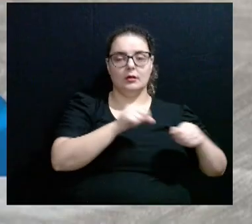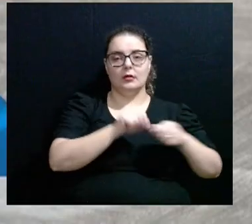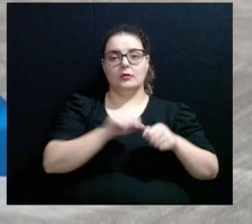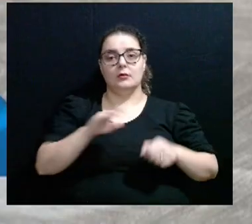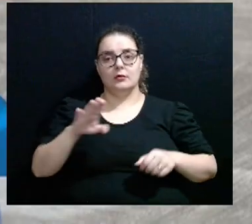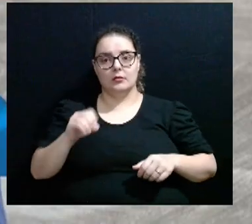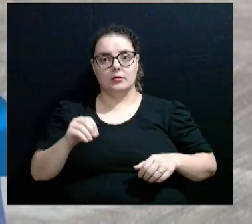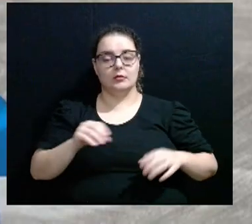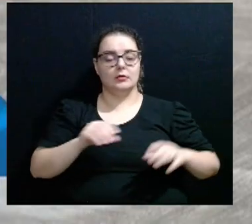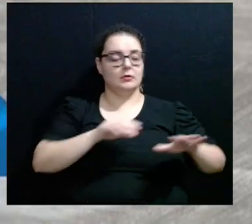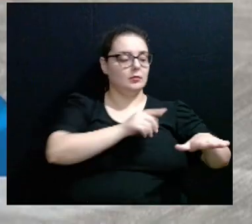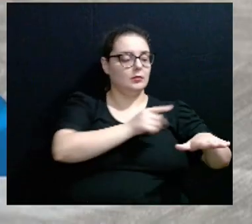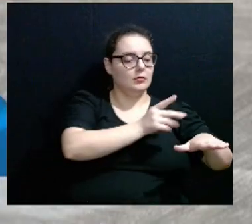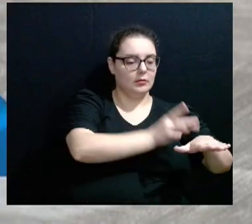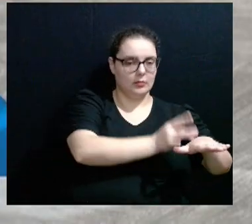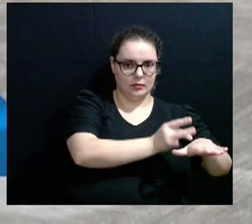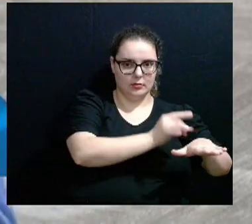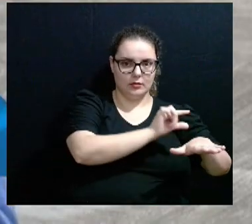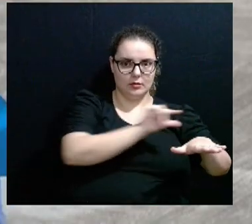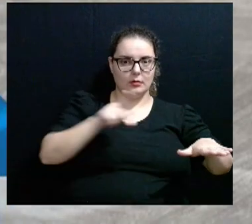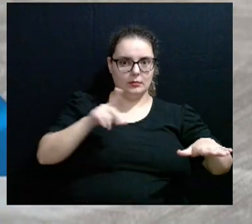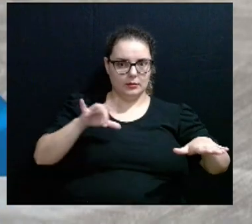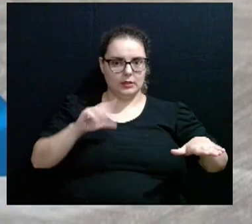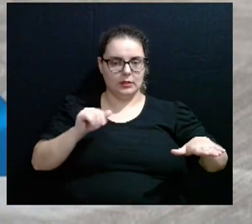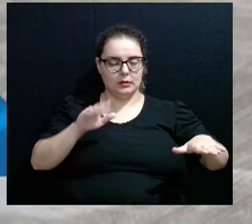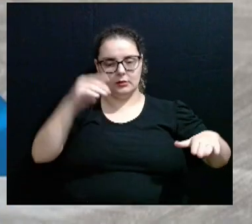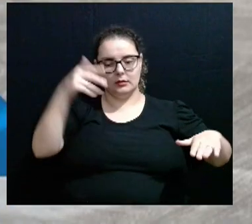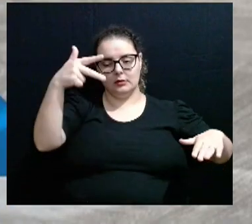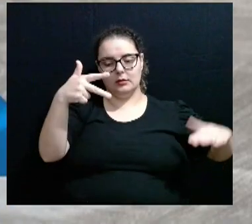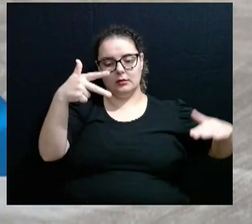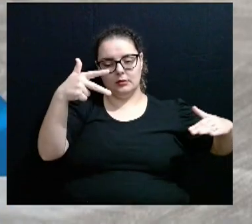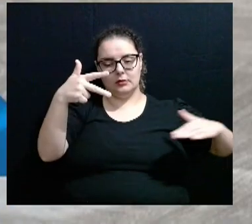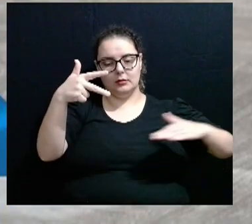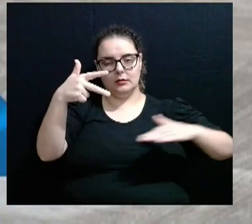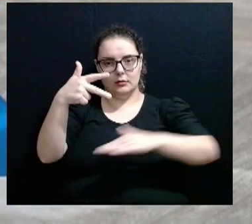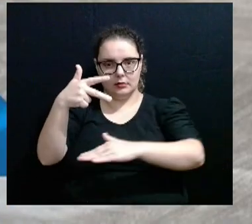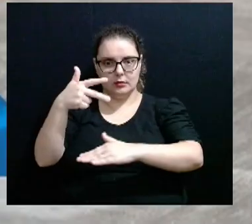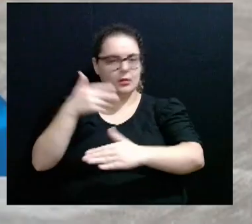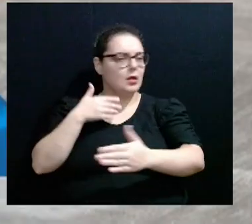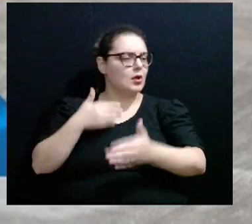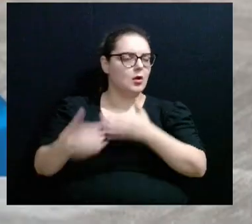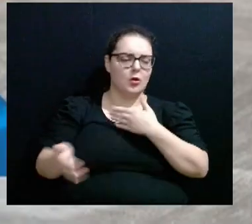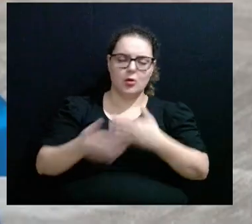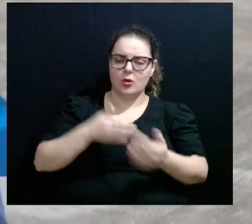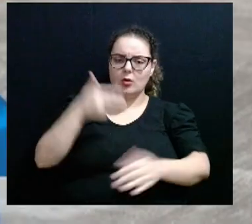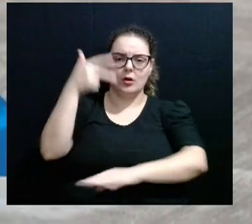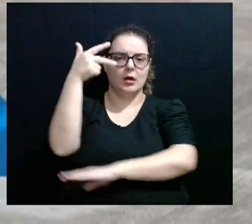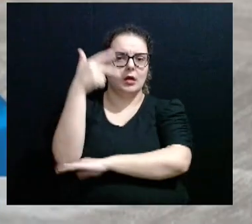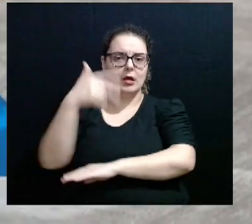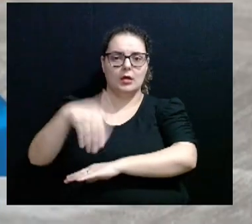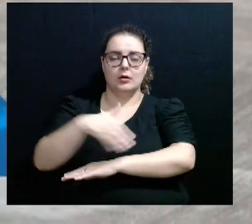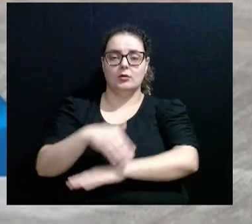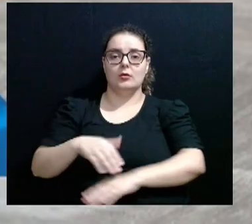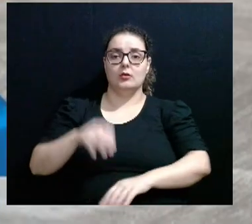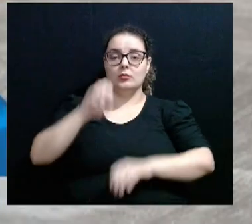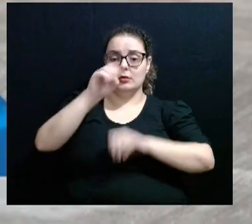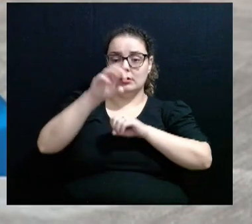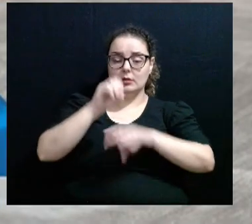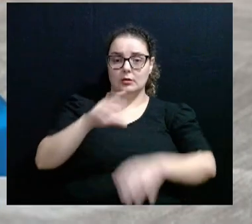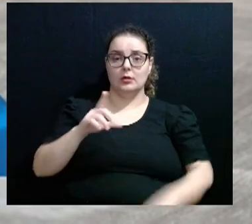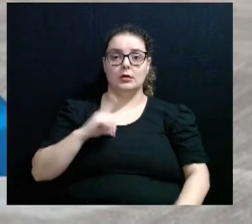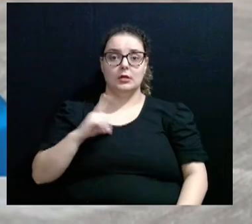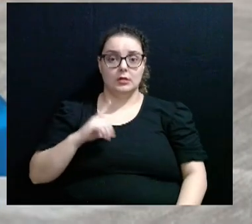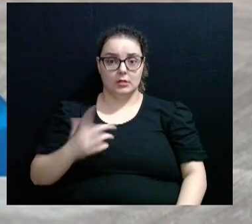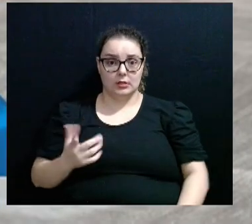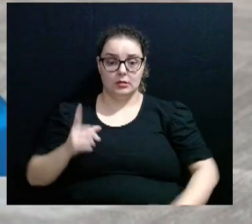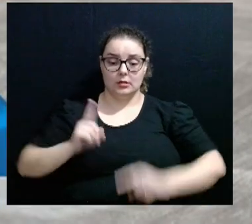sistema dos setores de segurança. Em qualquer radar de trânsito ou semáforo que tem um equipamento que